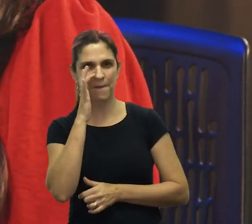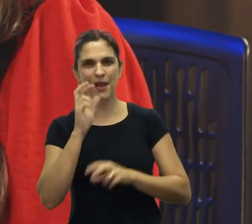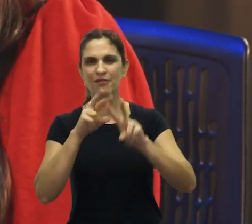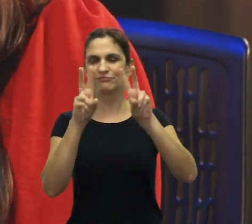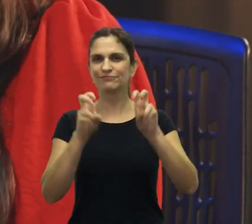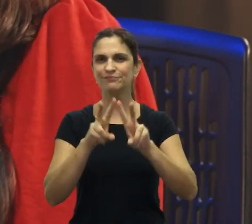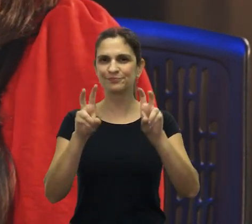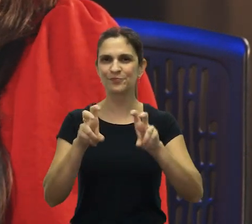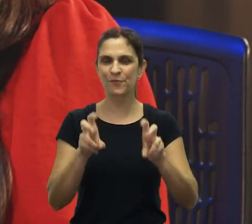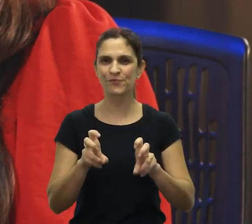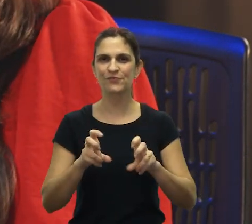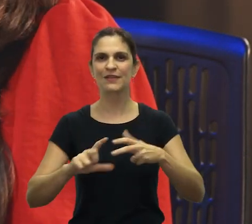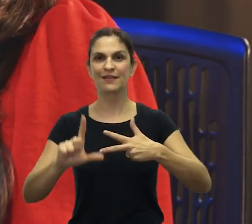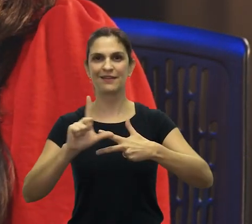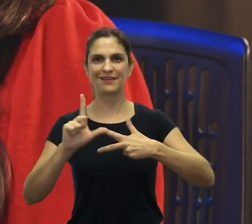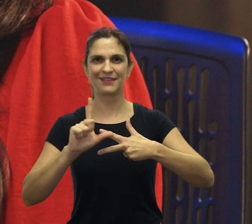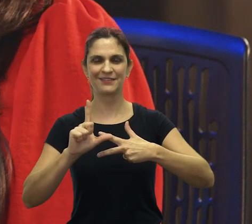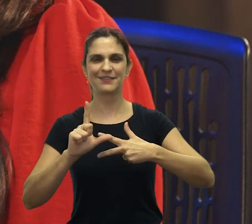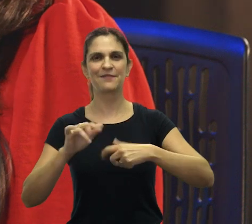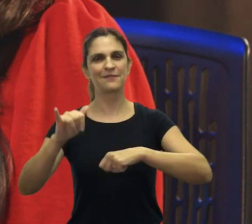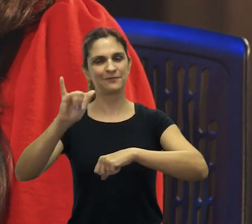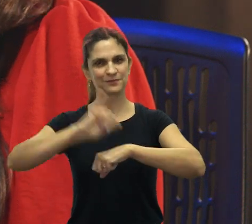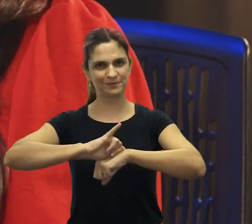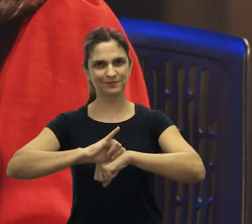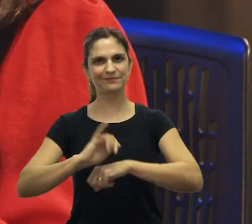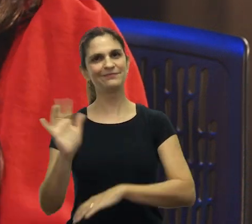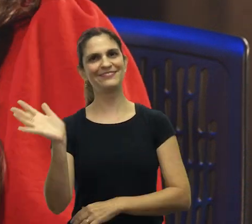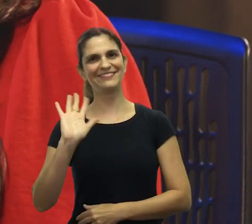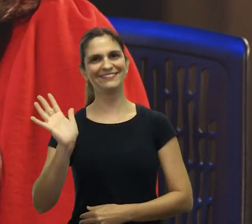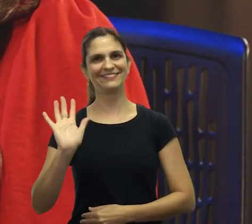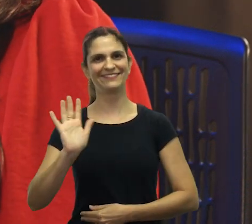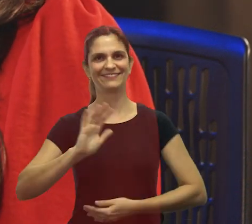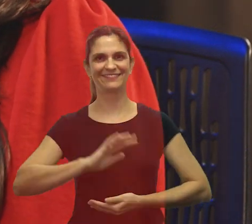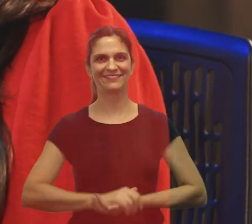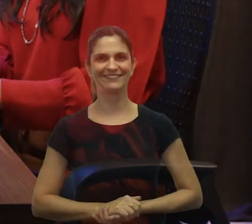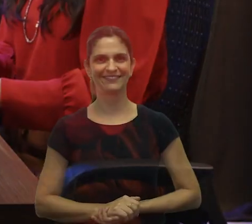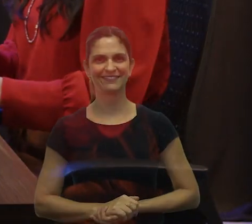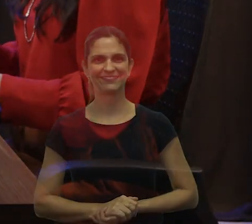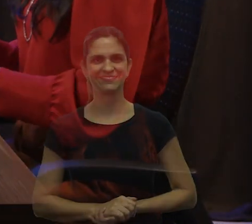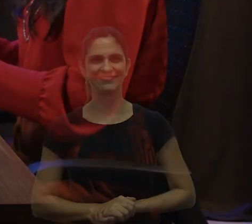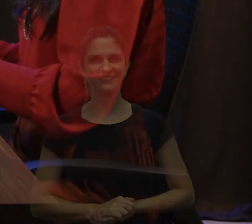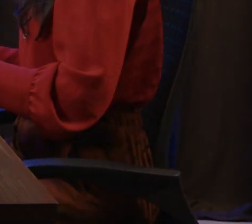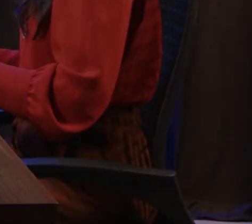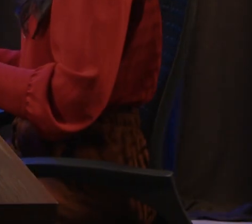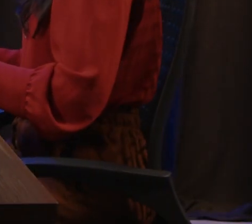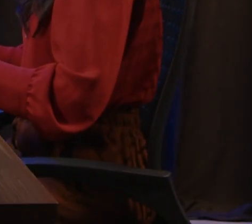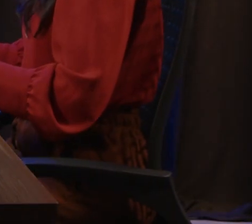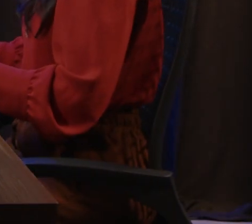dentro de tudo que rola no Legislativo da capital. E até mais.